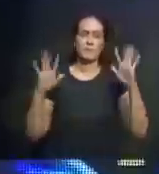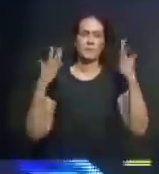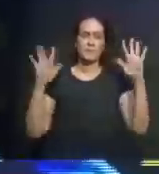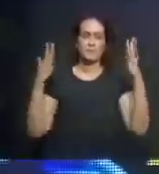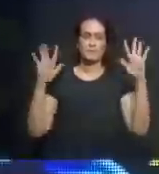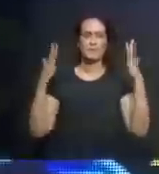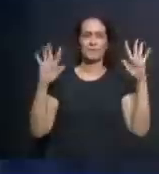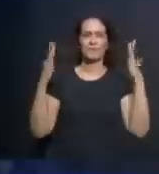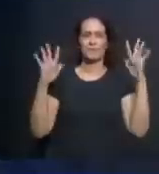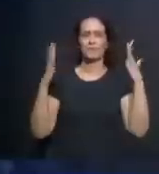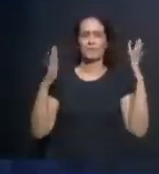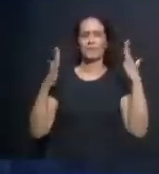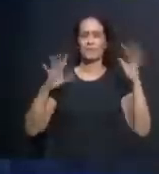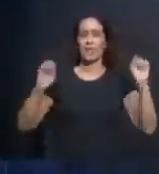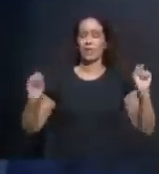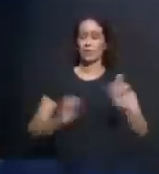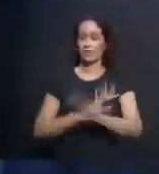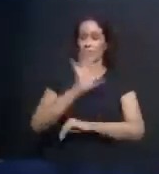Glória a Deus.